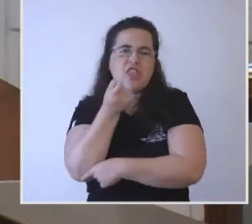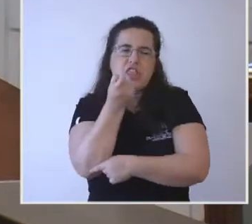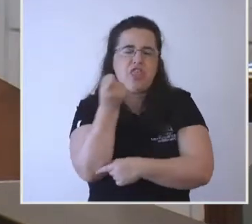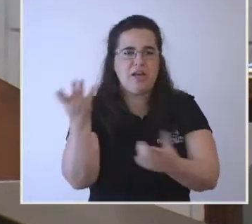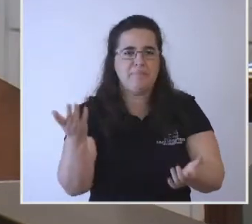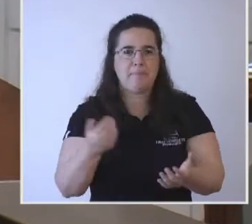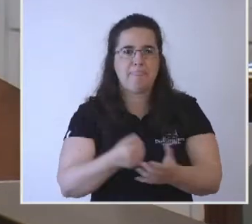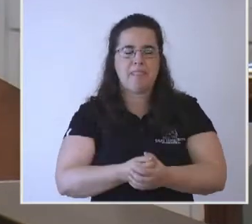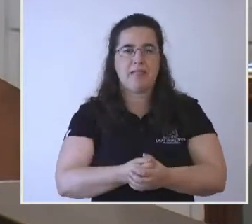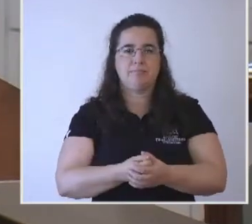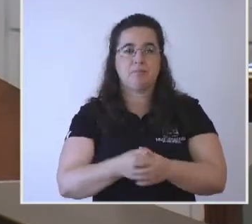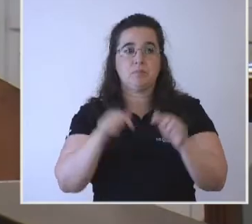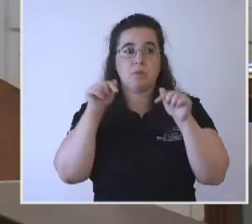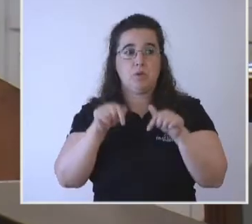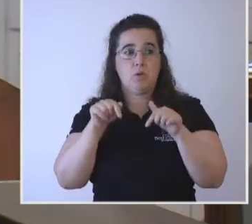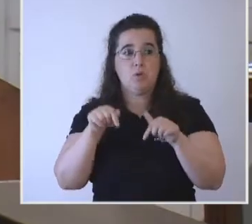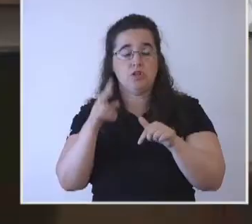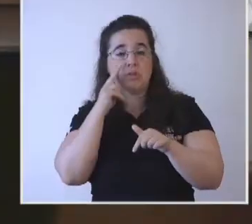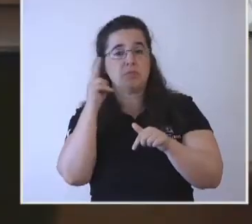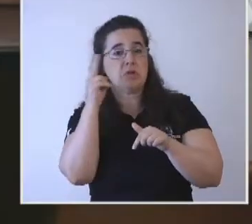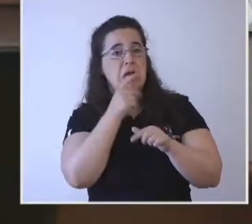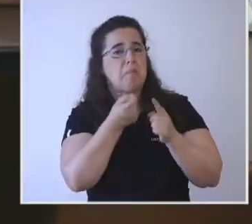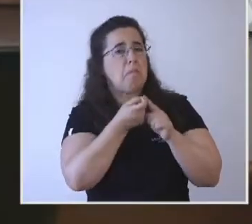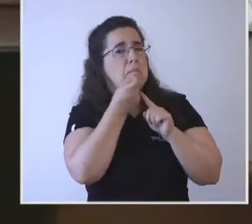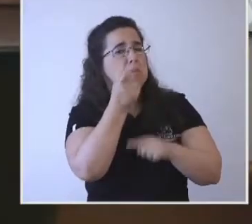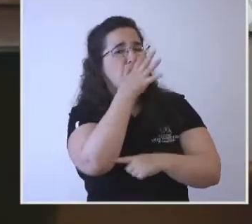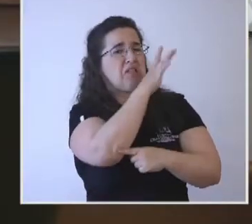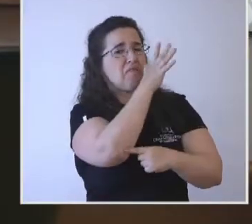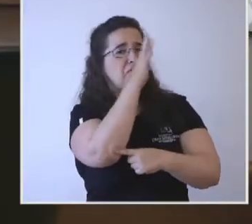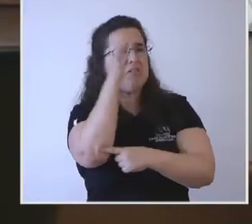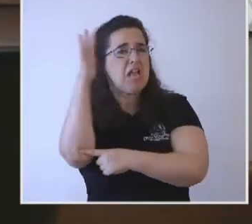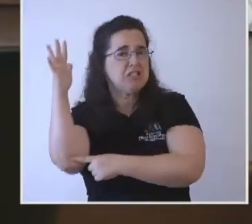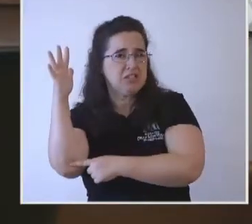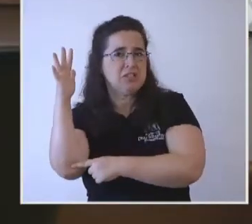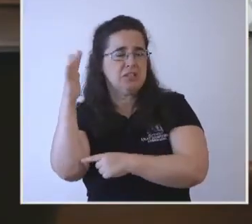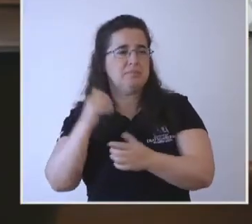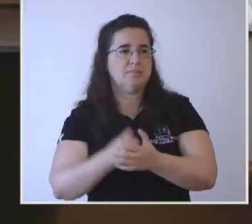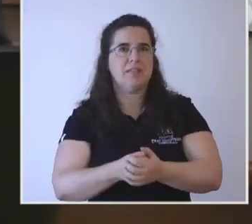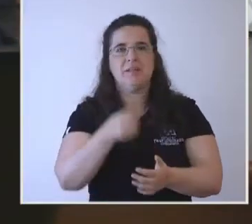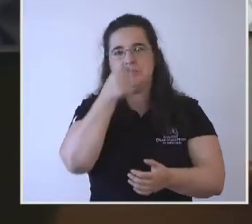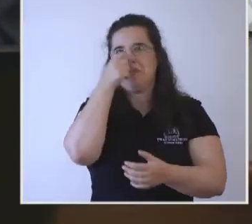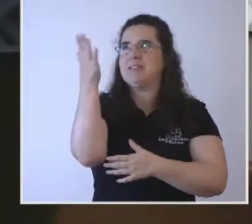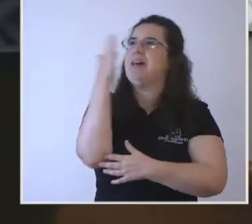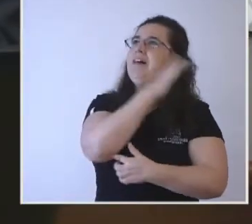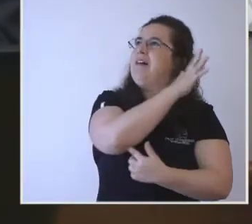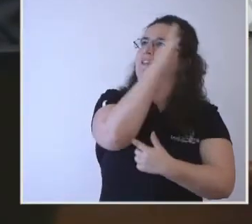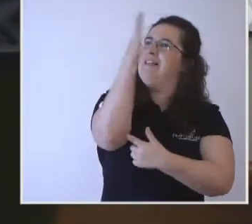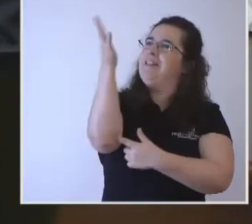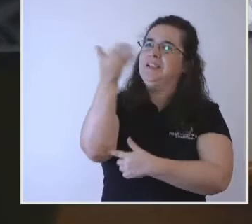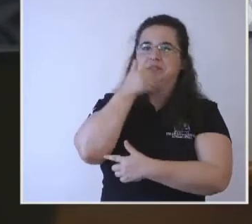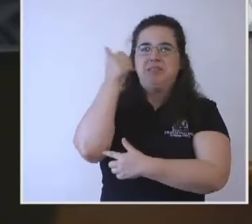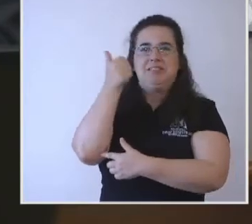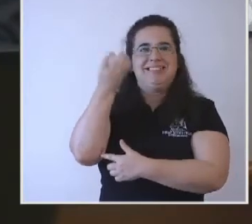Só estamos a olhar para este pormenor da floresta que parece muito agradável e simpático.